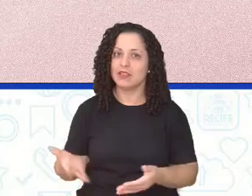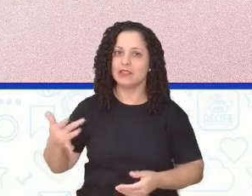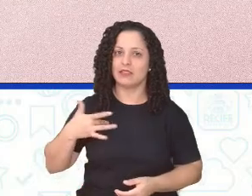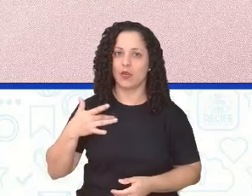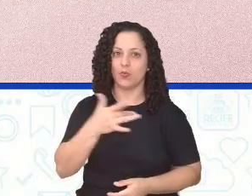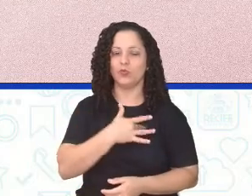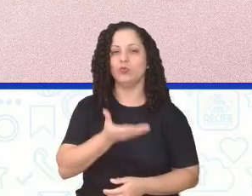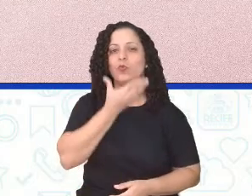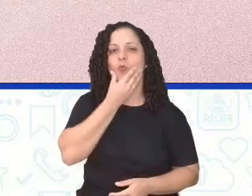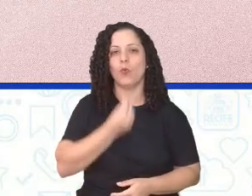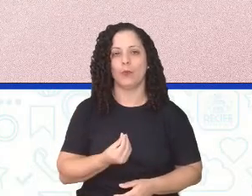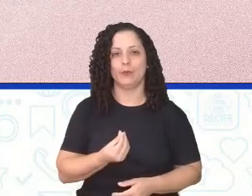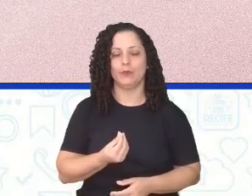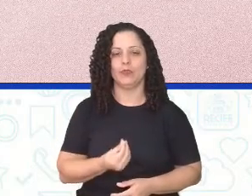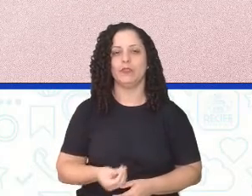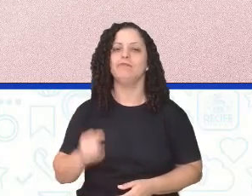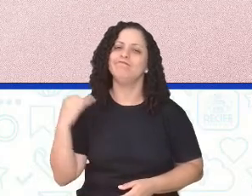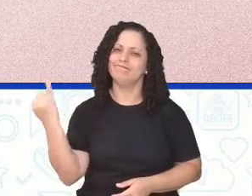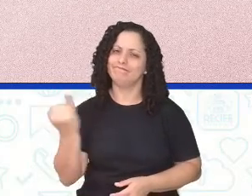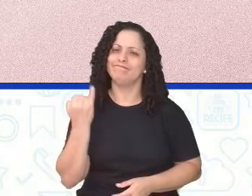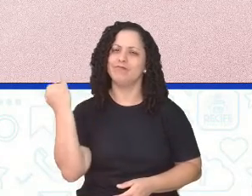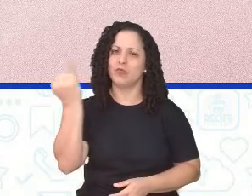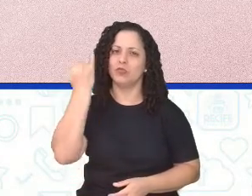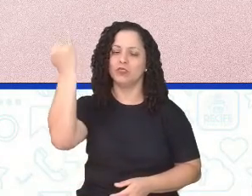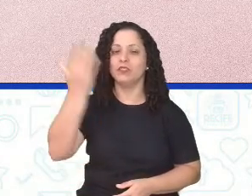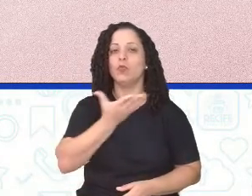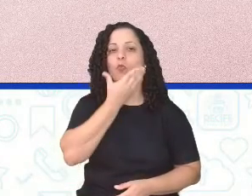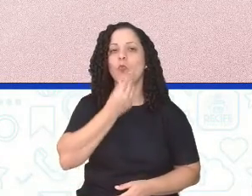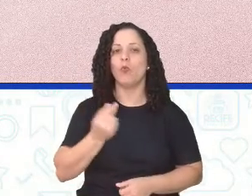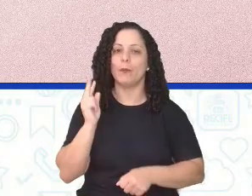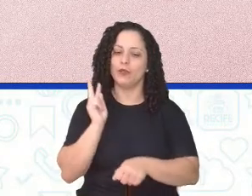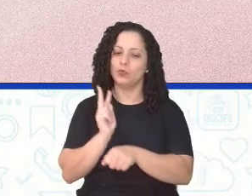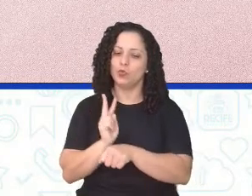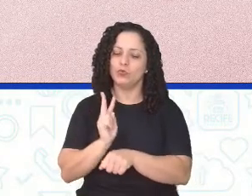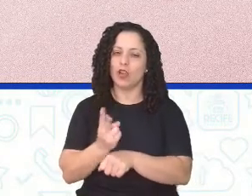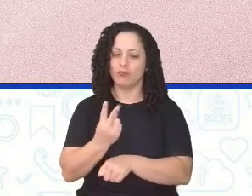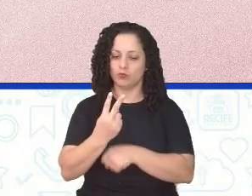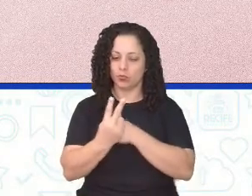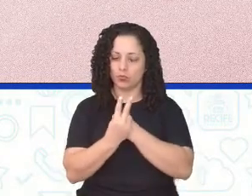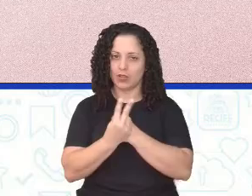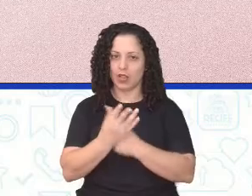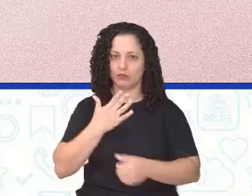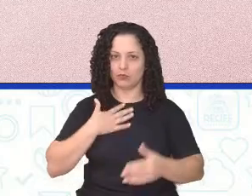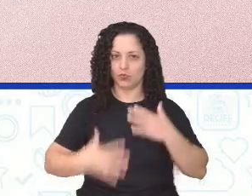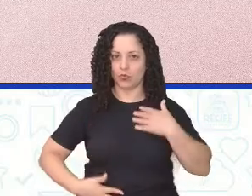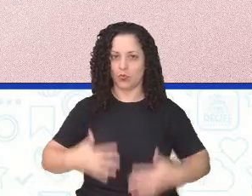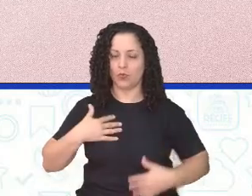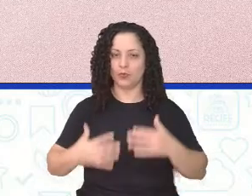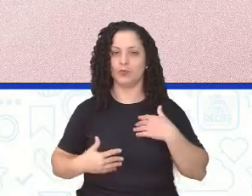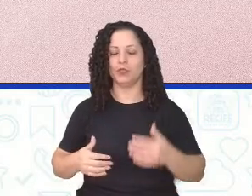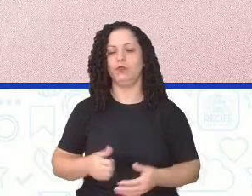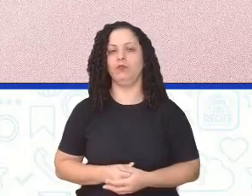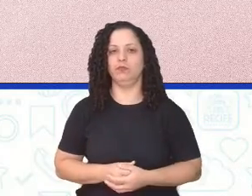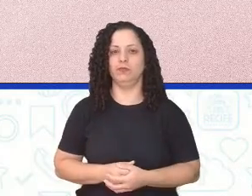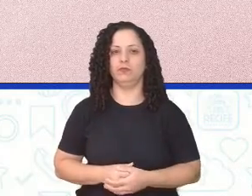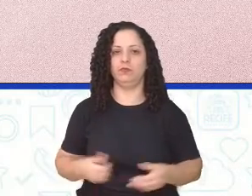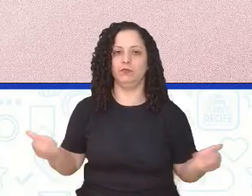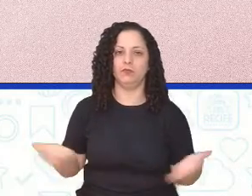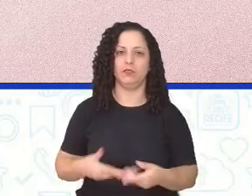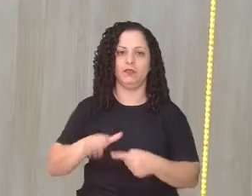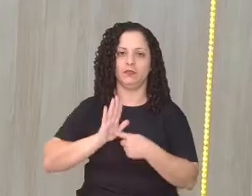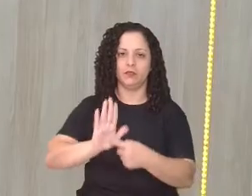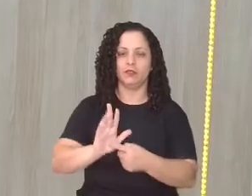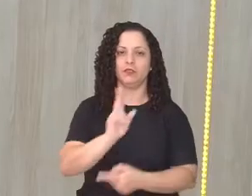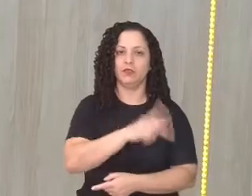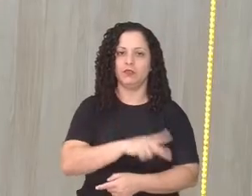do homem, como é importante que o homem se cuide desde cedo. Então, vou apresentar a professora Isabel Borges, que está comigo, e ela